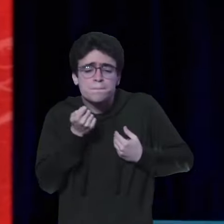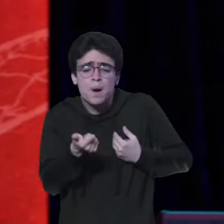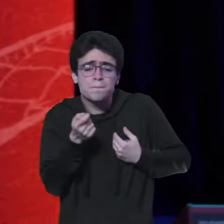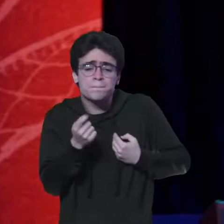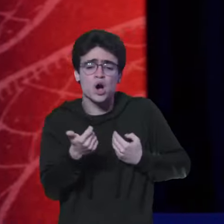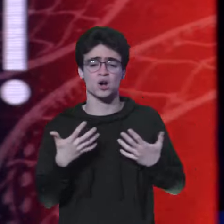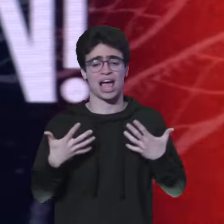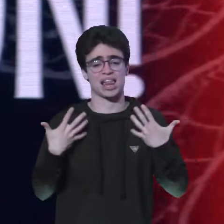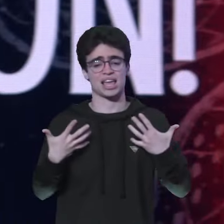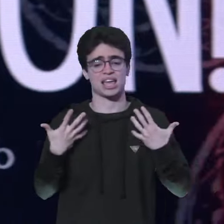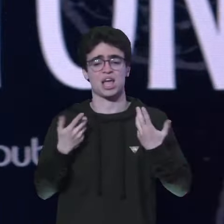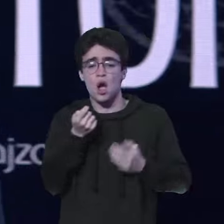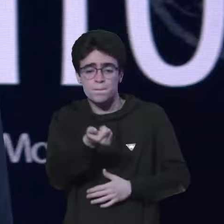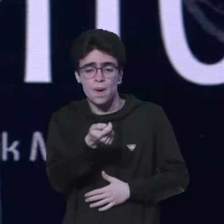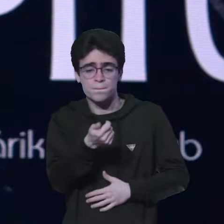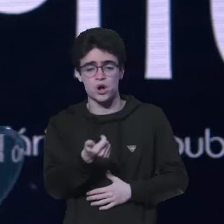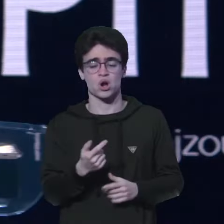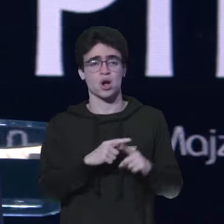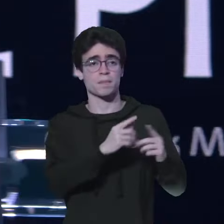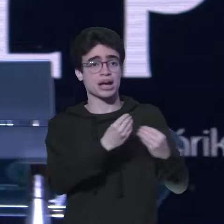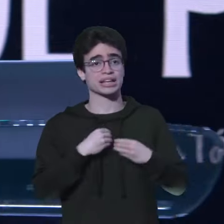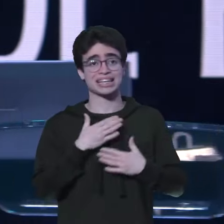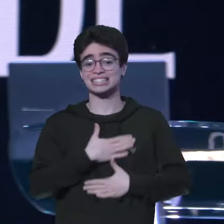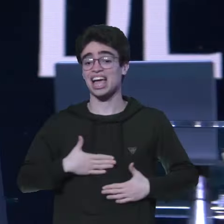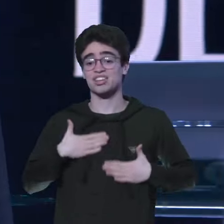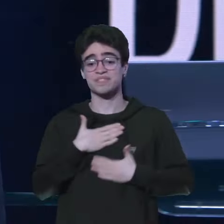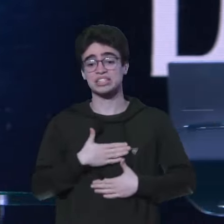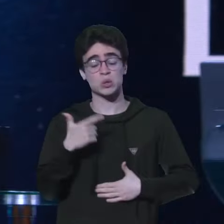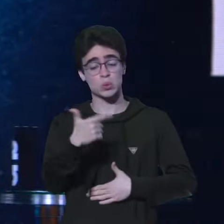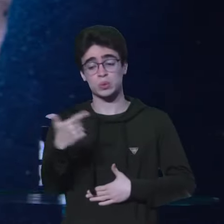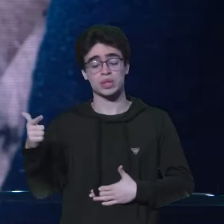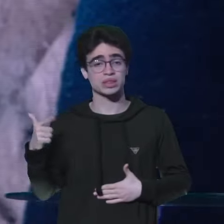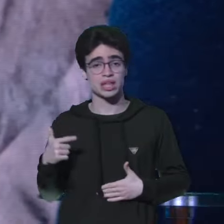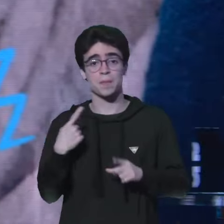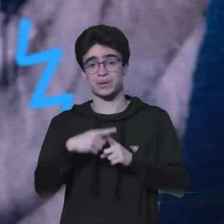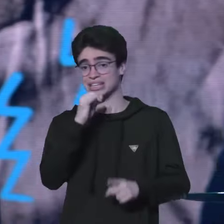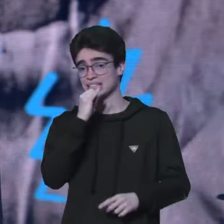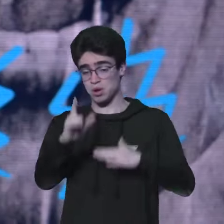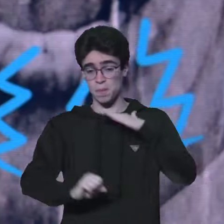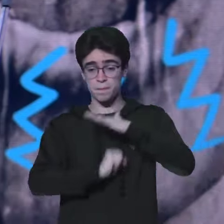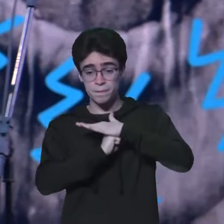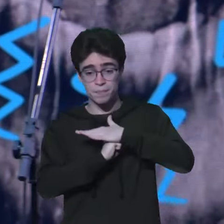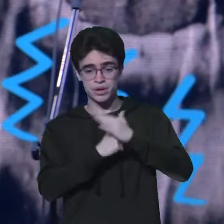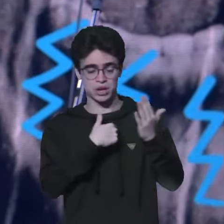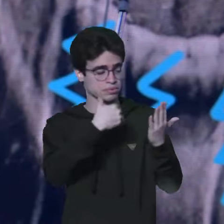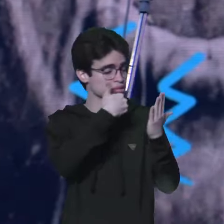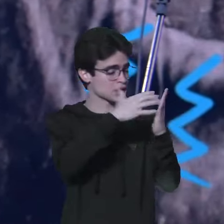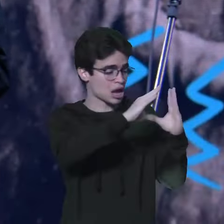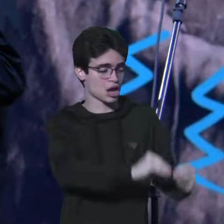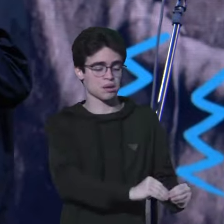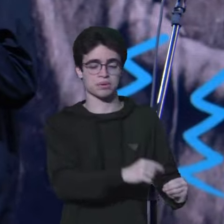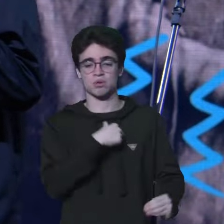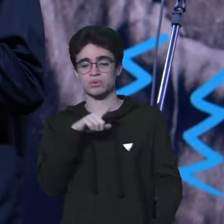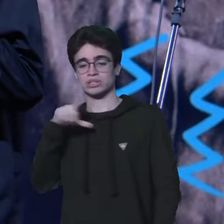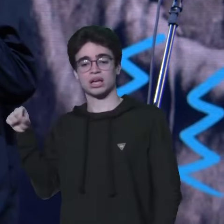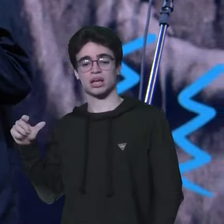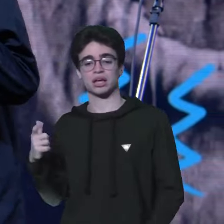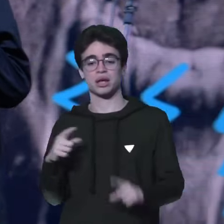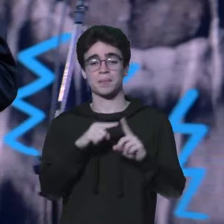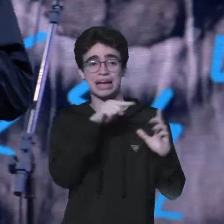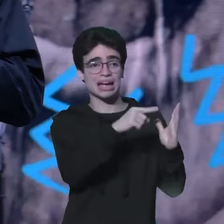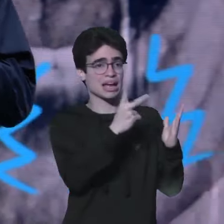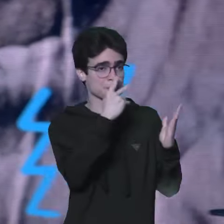alegria, mas não satisfação, porque se você ficar satisfeito, você vai desligar o celular e sair. Ele